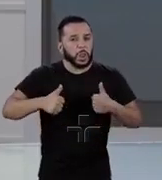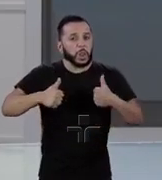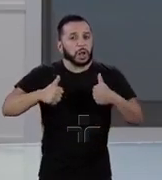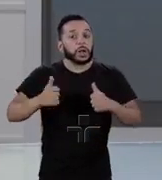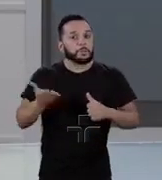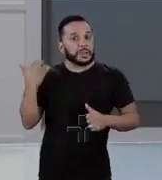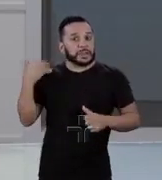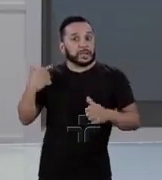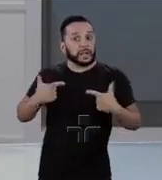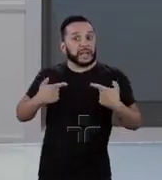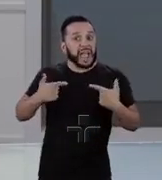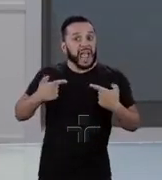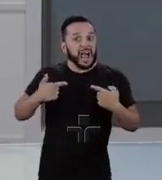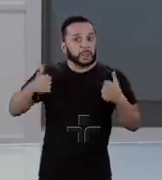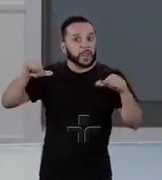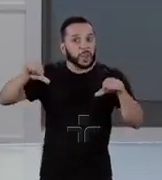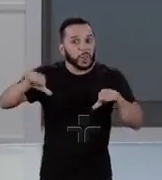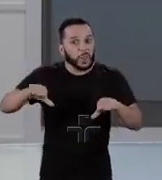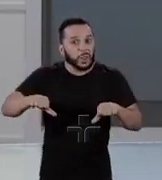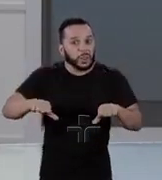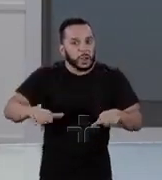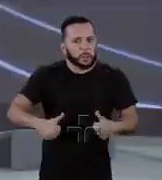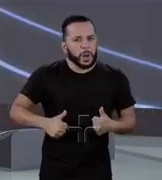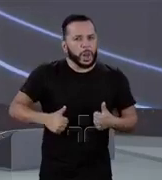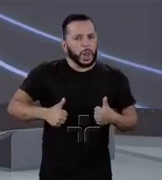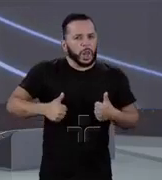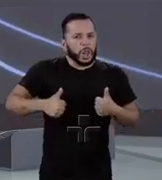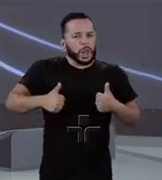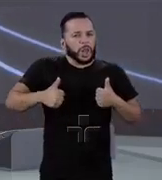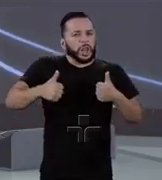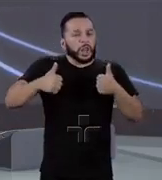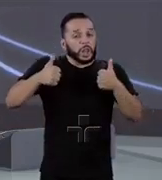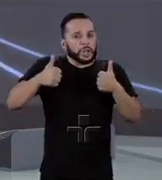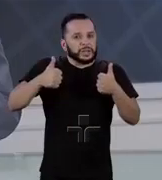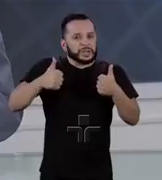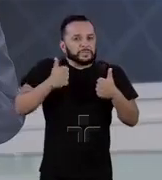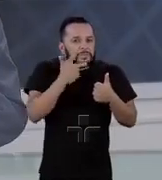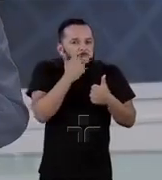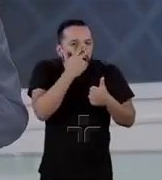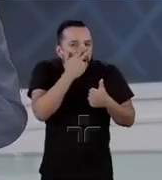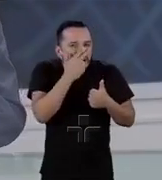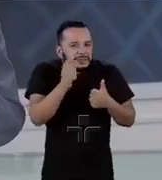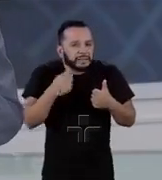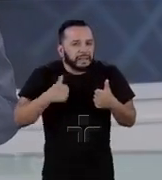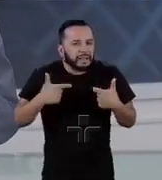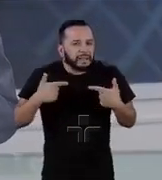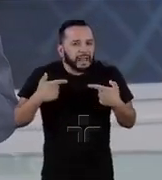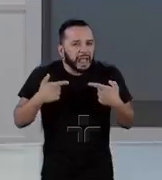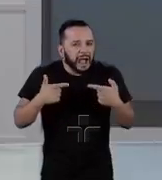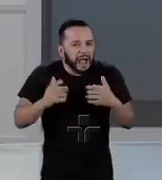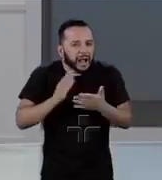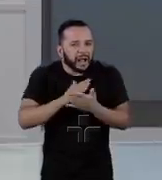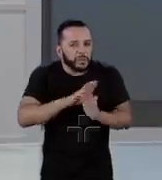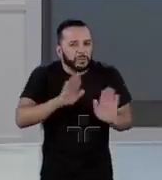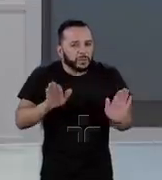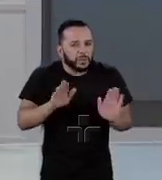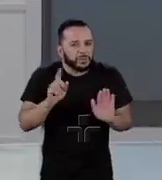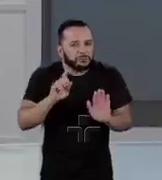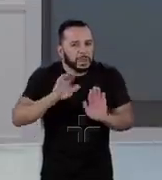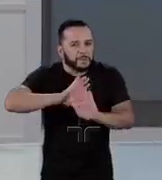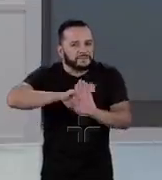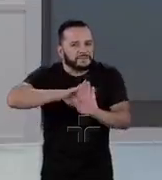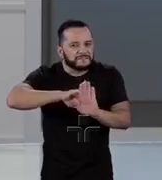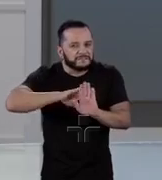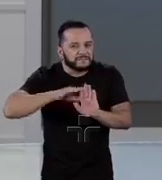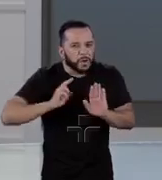Fria e de que a Guerra Fria não acabou de fato, no sentido de que não é só China e Estados Unidos, mas o Putin, a Rússia,